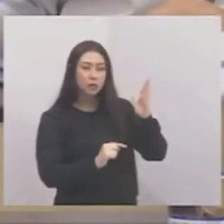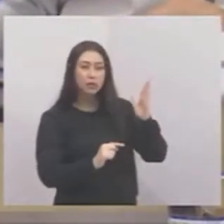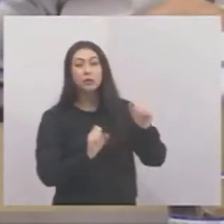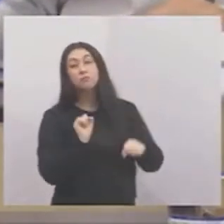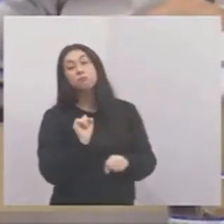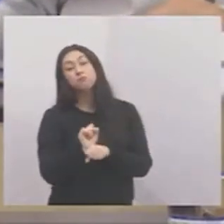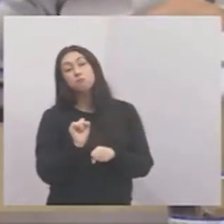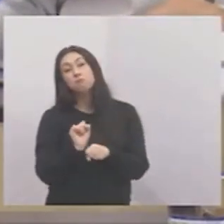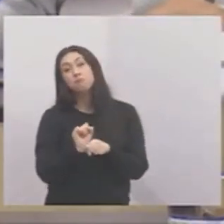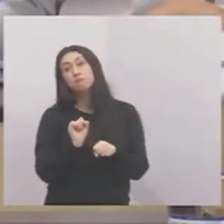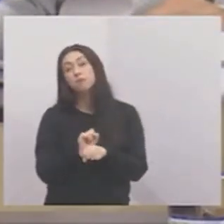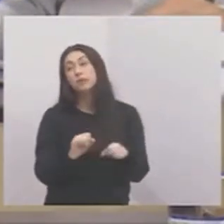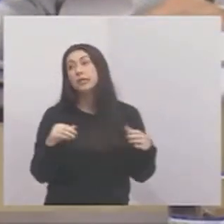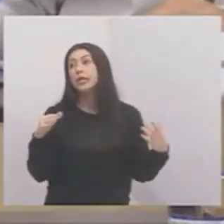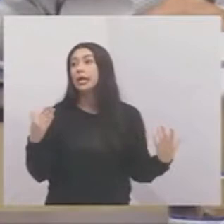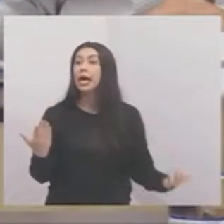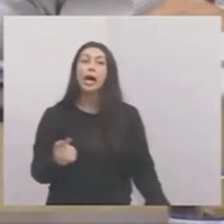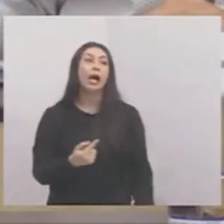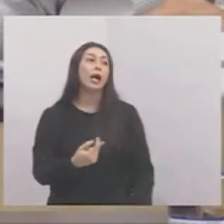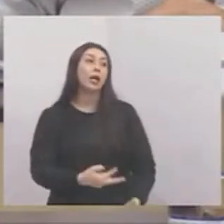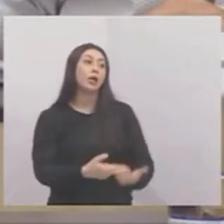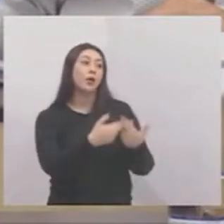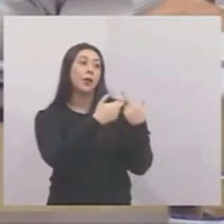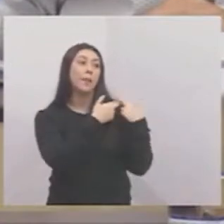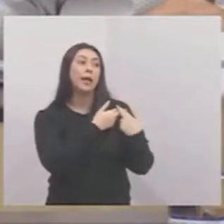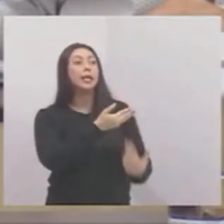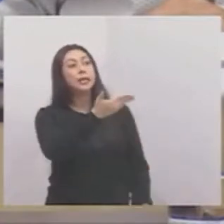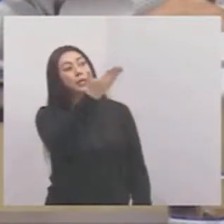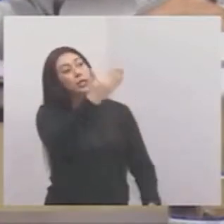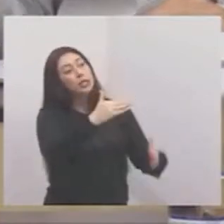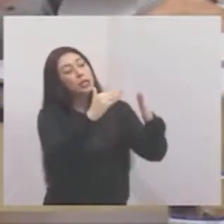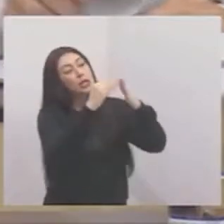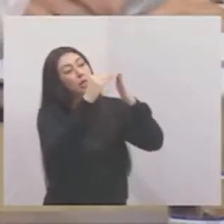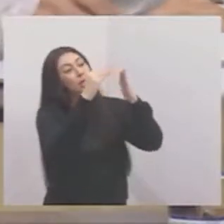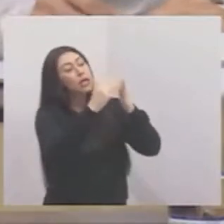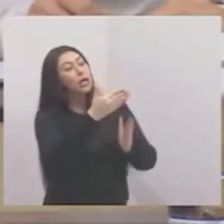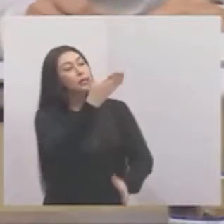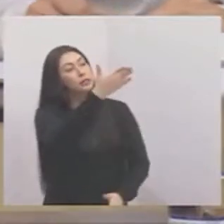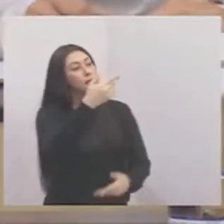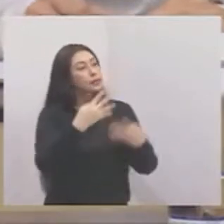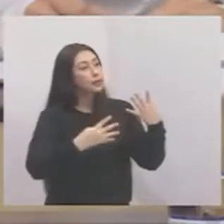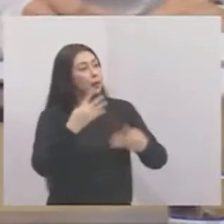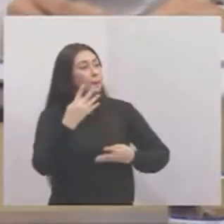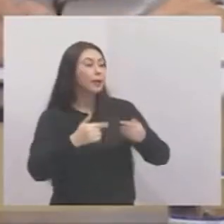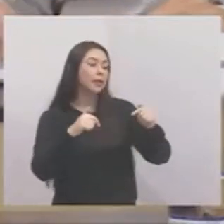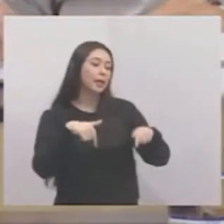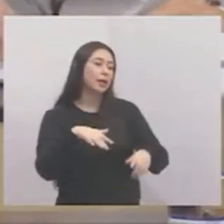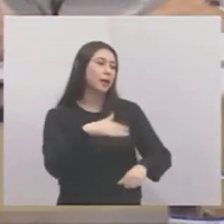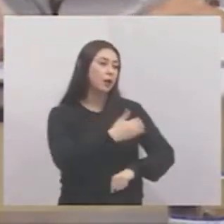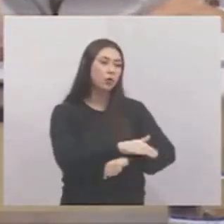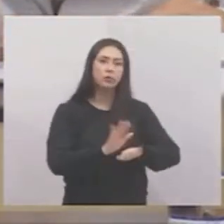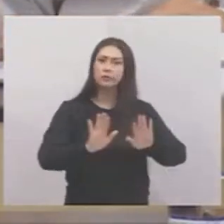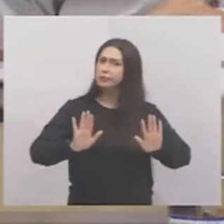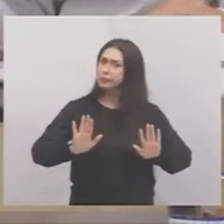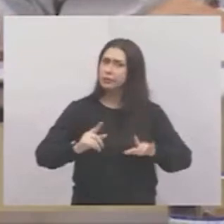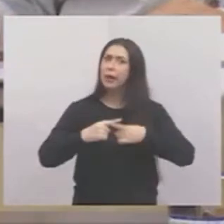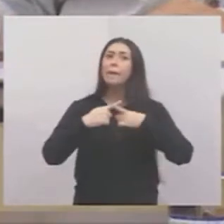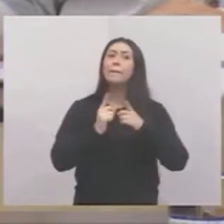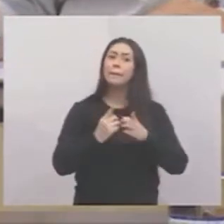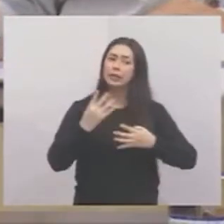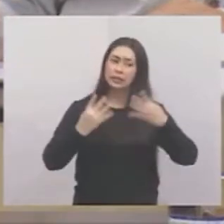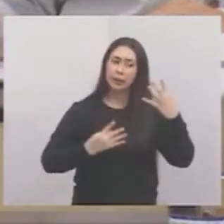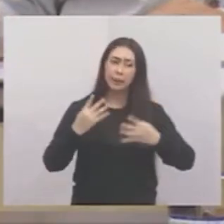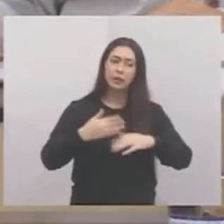ficar esperando, está vindo da casa tal, essa rachadura que está prejudicando o solo da cidade. Não, pera lá, mas está na